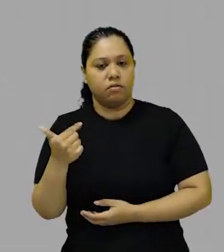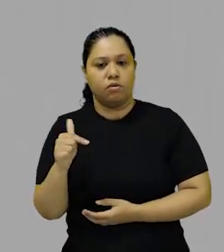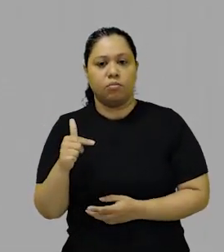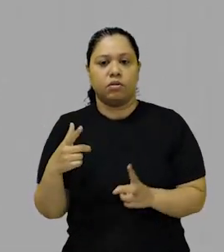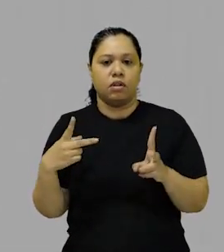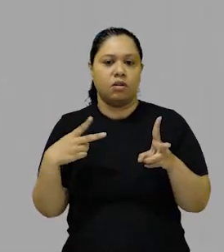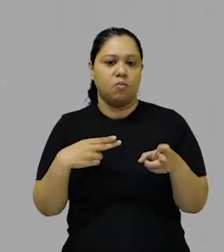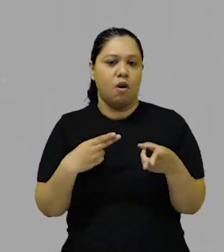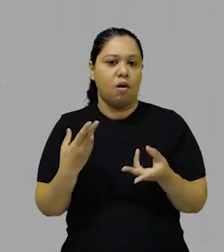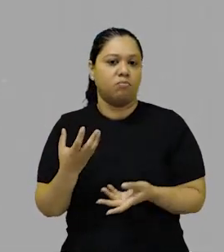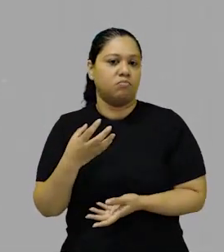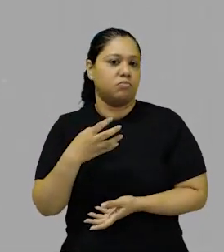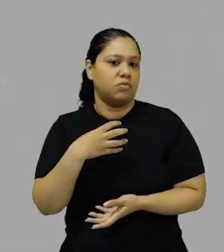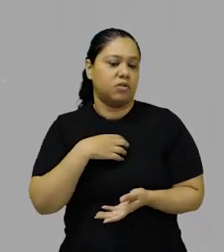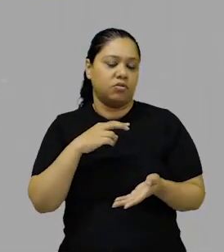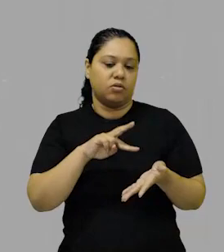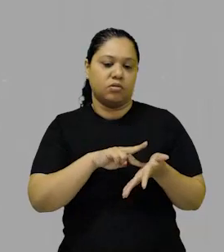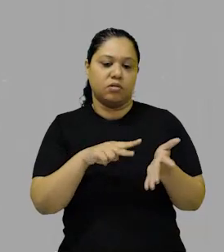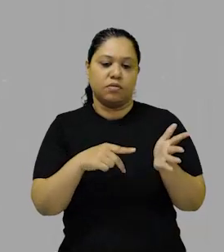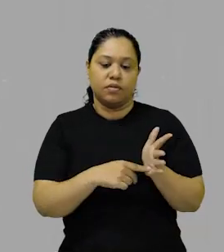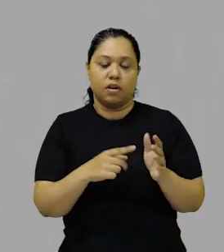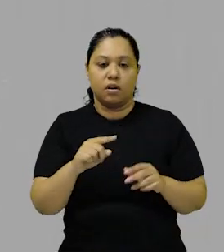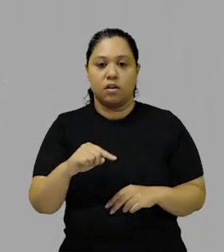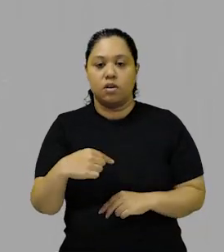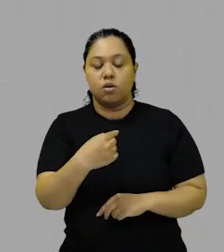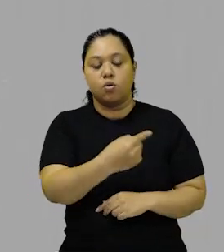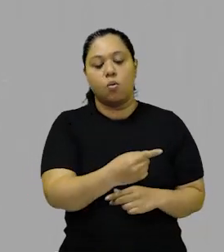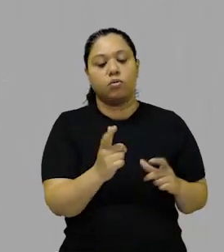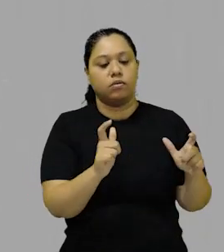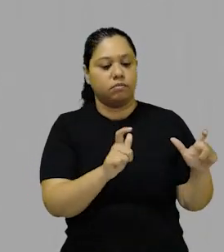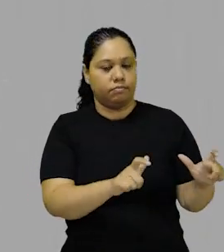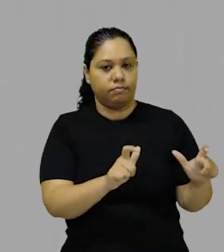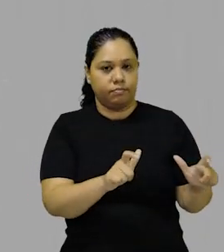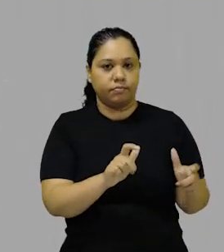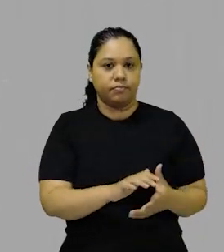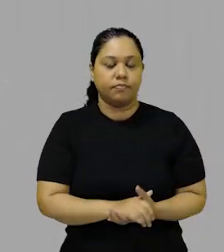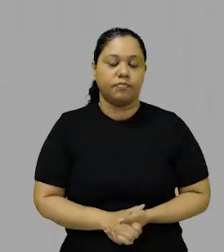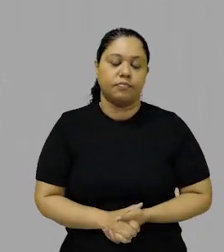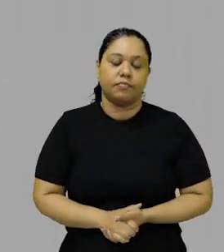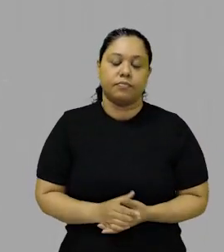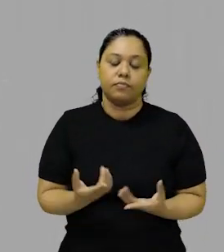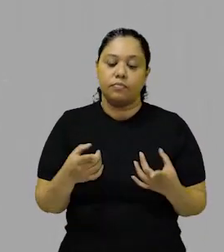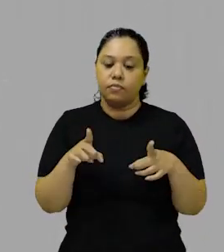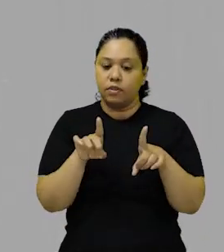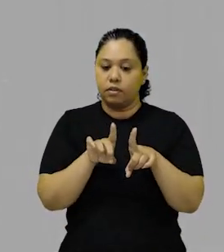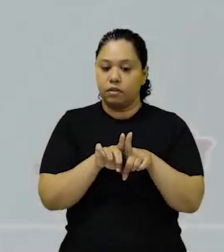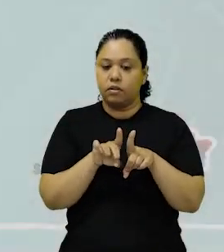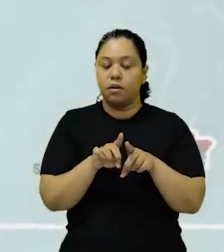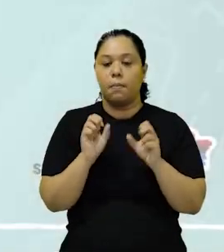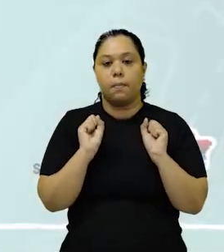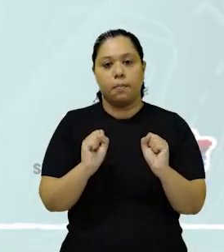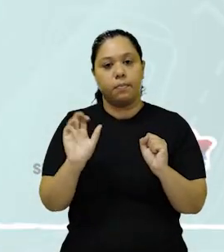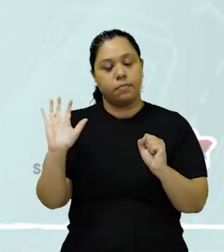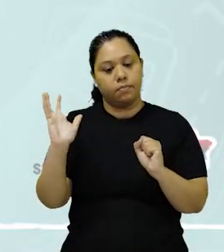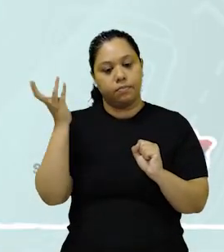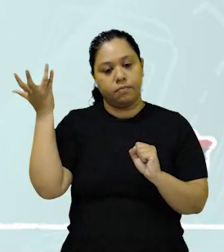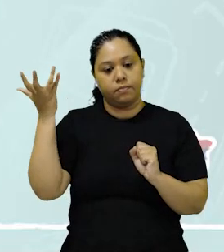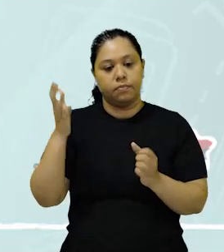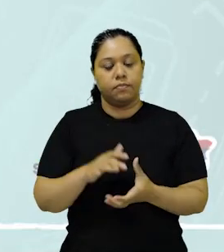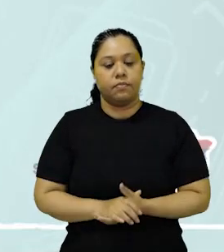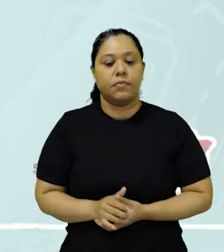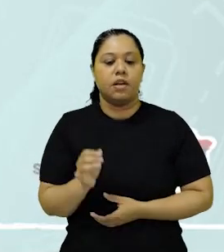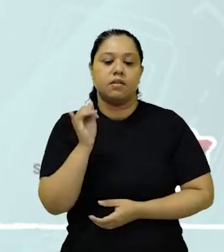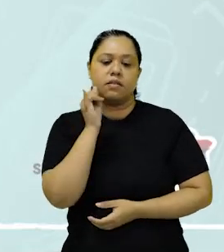localidades, justamente em virtude dessa proximidade geográfica. Tá bom? Então, isso também pode acontecer. Aqui tem